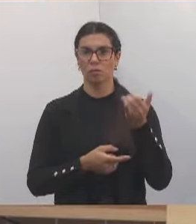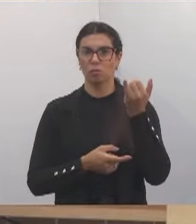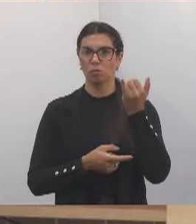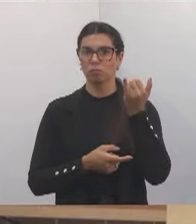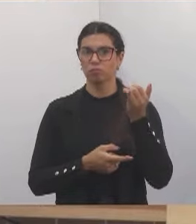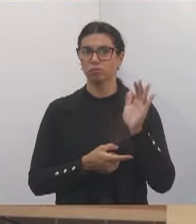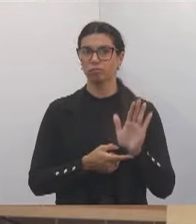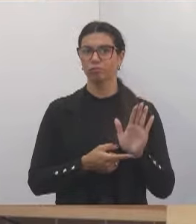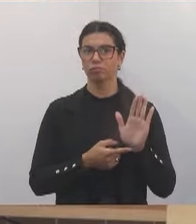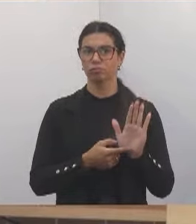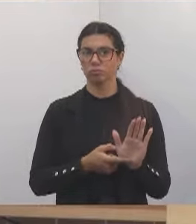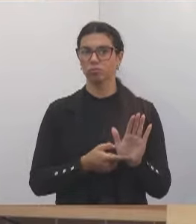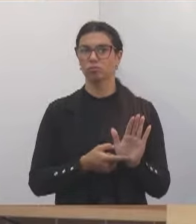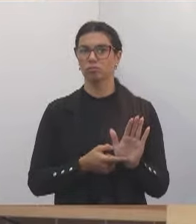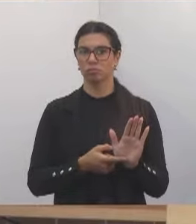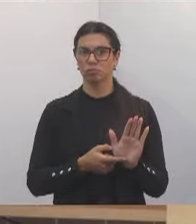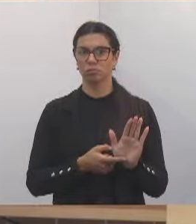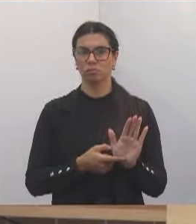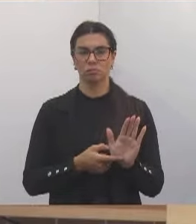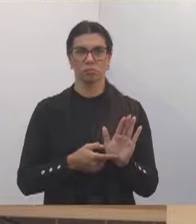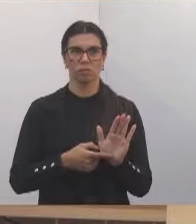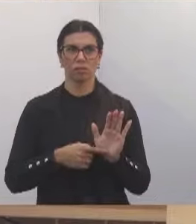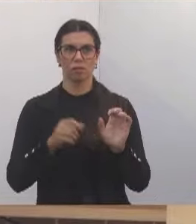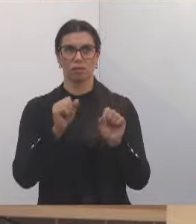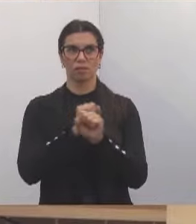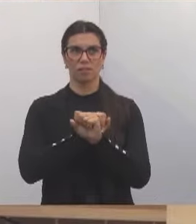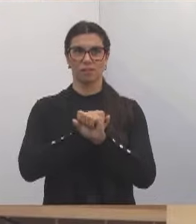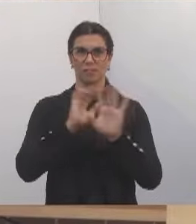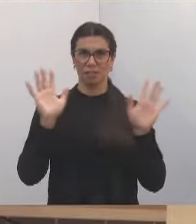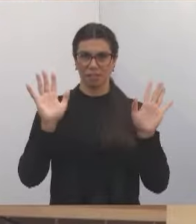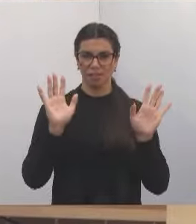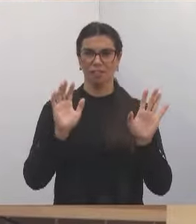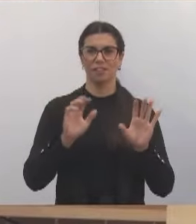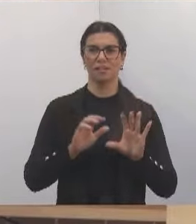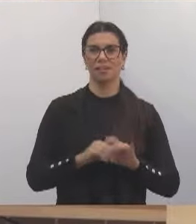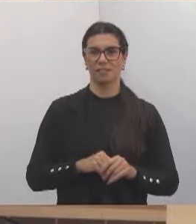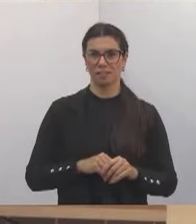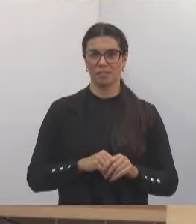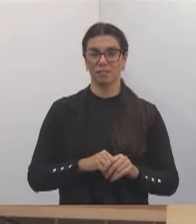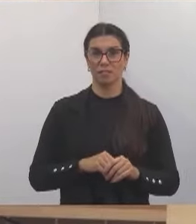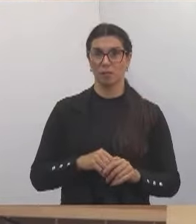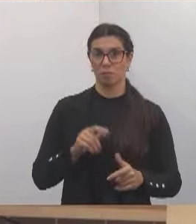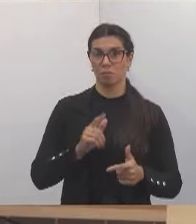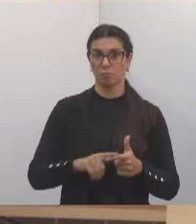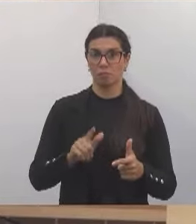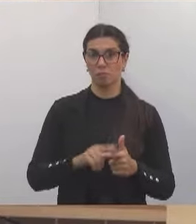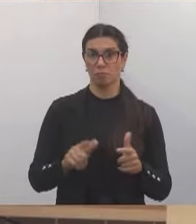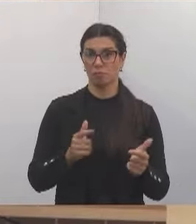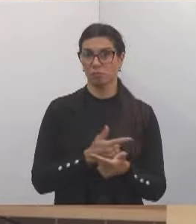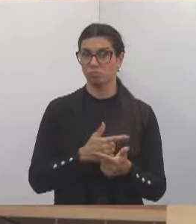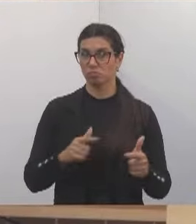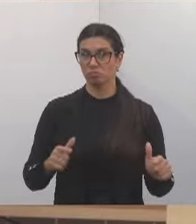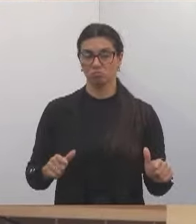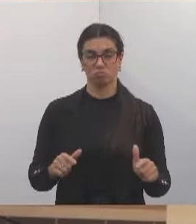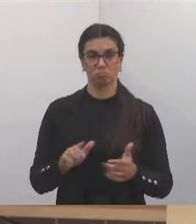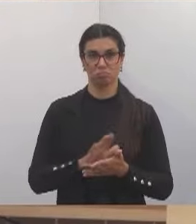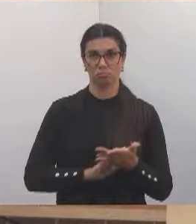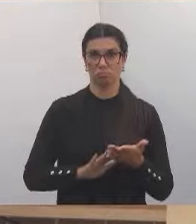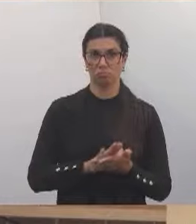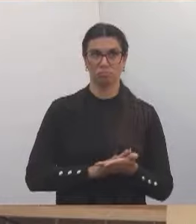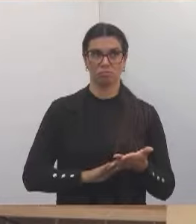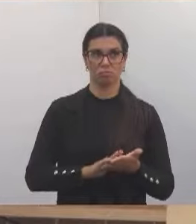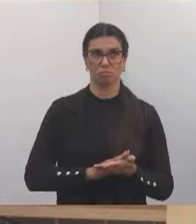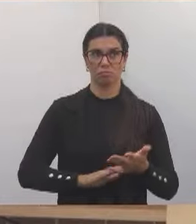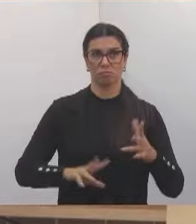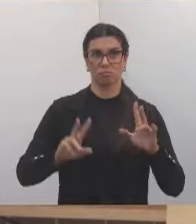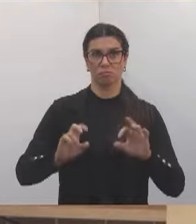É bem limpinho. A minha conta. Para mim não tem nenhum problema com a justiça.